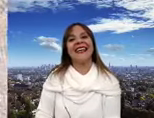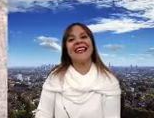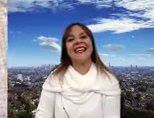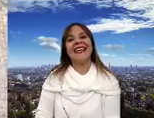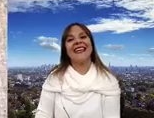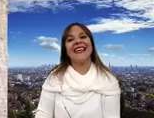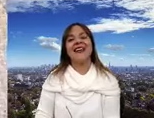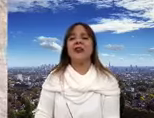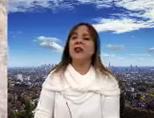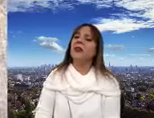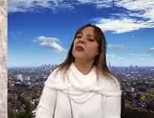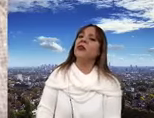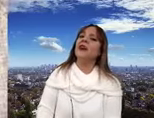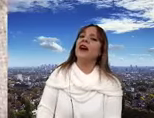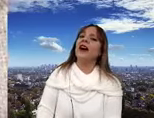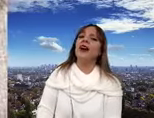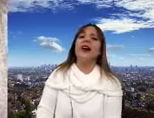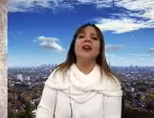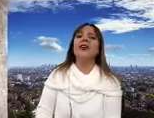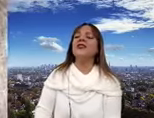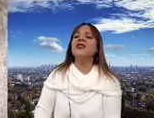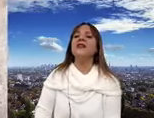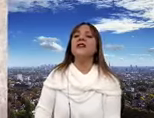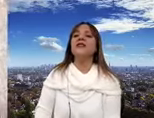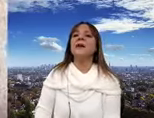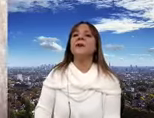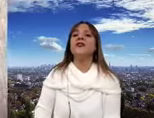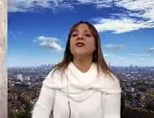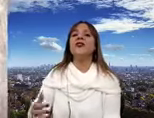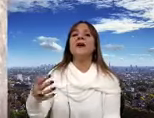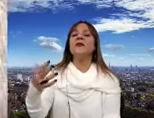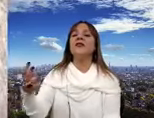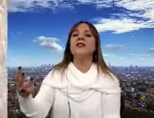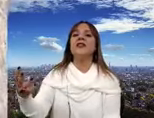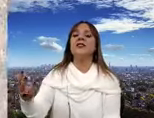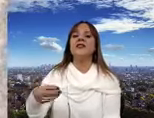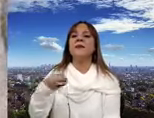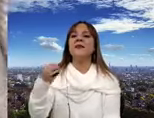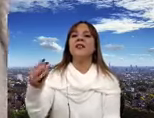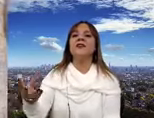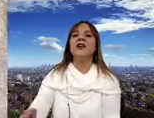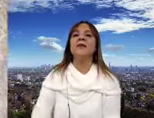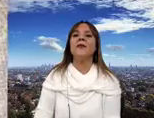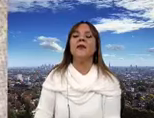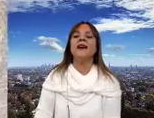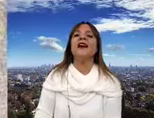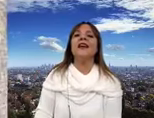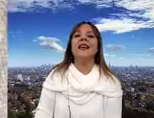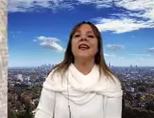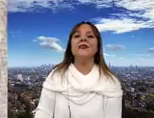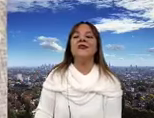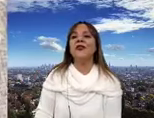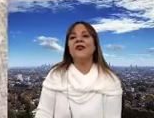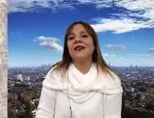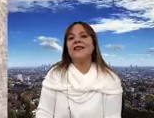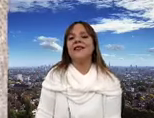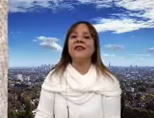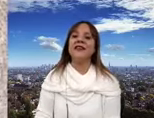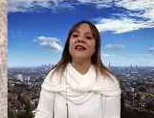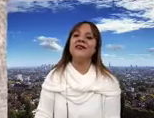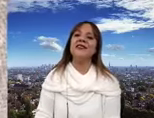vocês compreendam, tá? Não, a gente vai gostar, porque choro é emoção, a gente tá precisando de amor. E o choro, né, significa